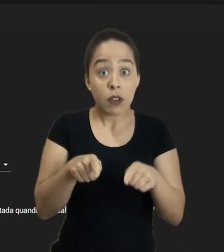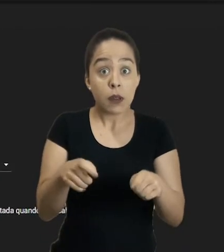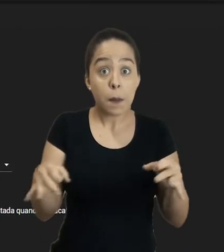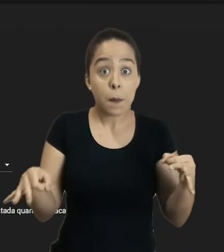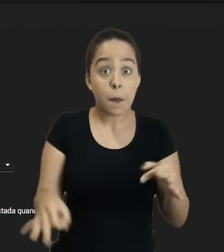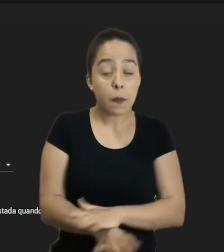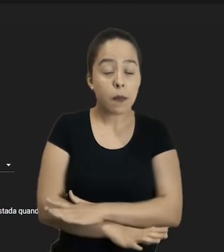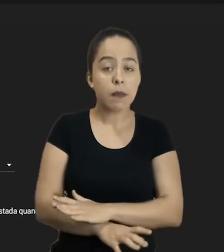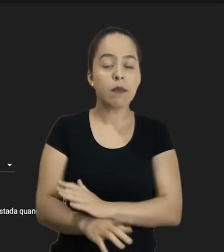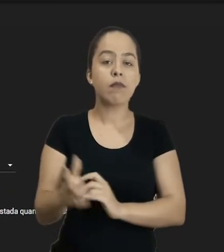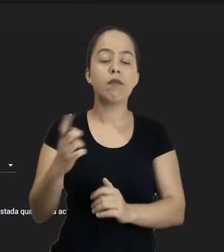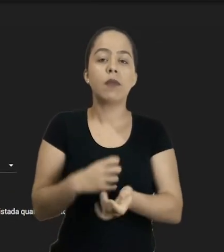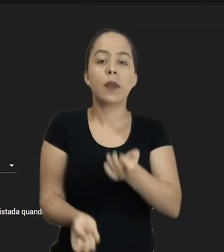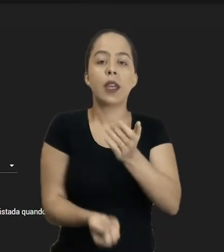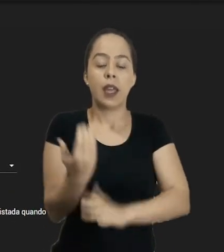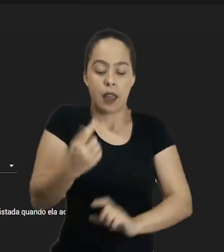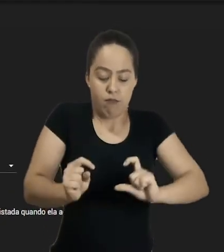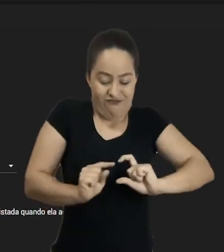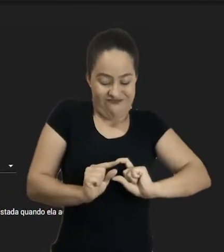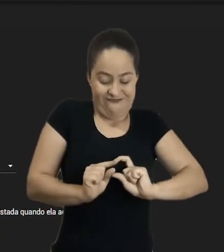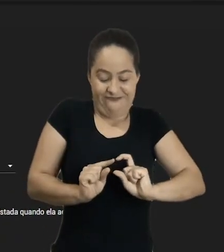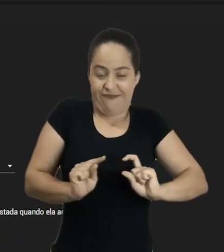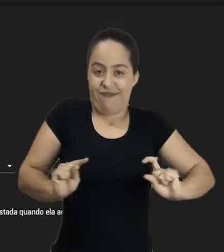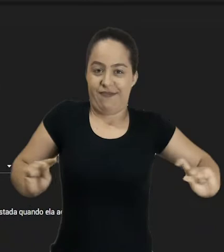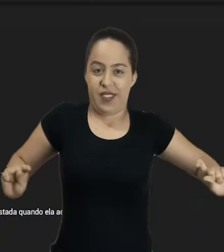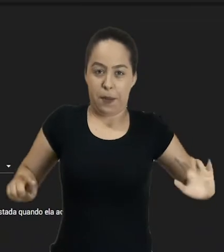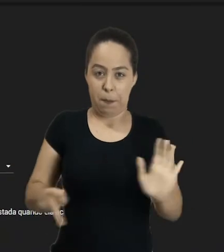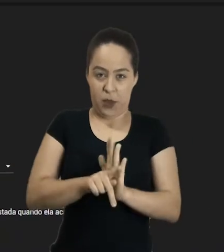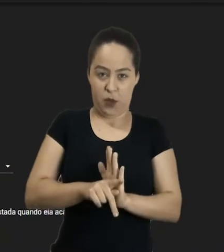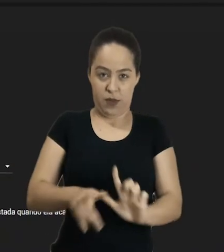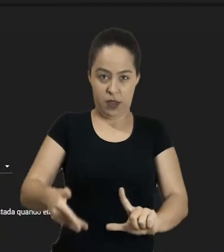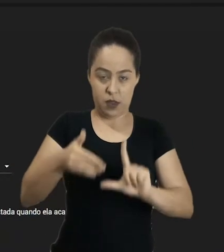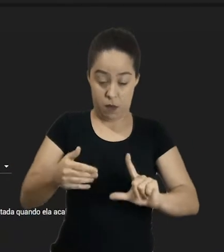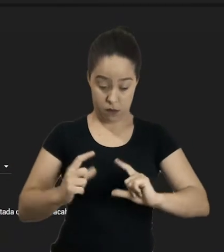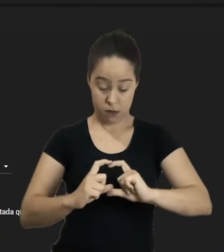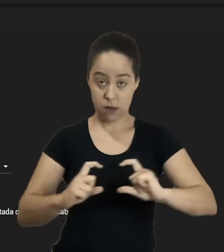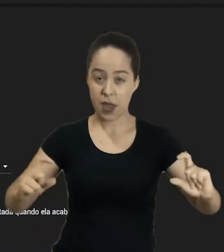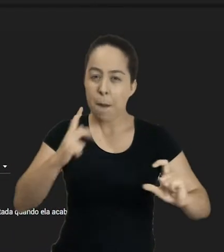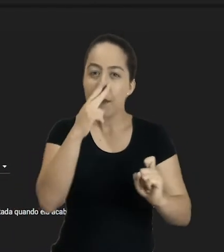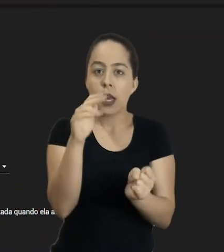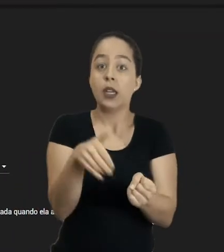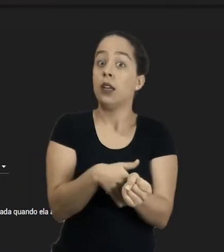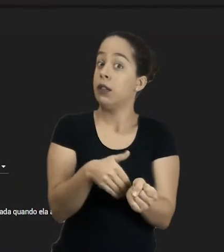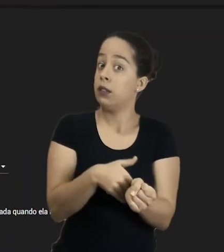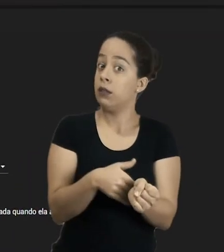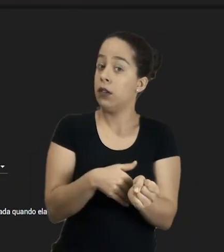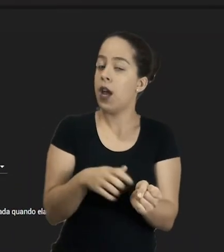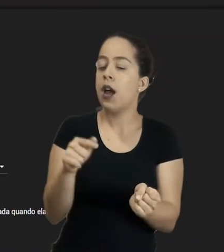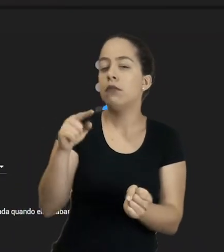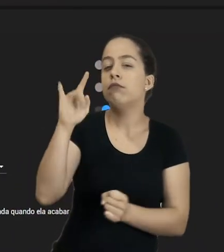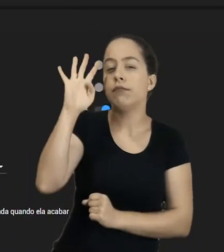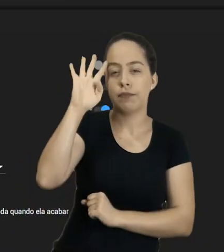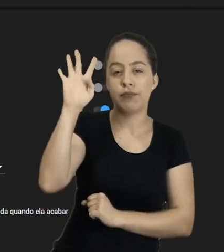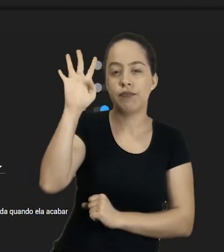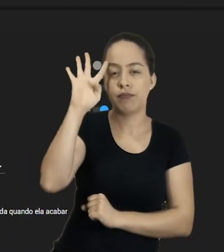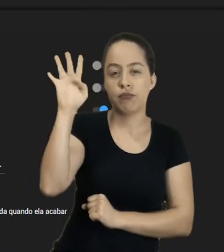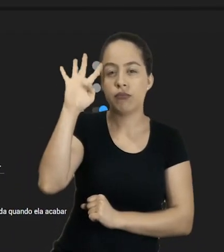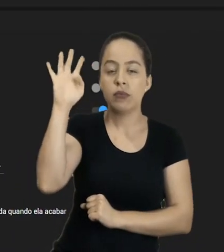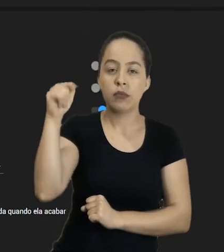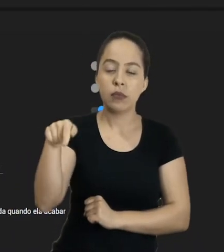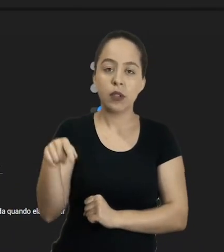Feito isso, ele vai gerar aqui a chave transmissão, aqui o endereço, isso aqui é